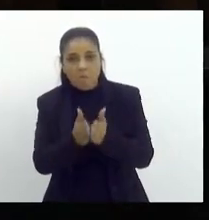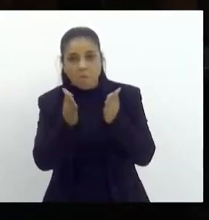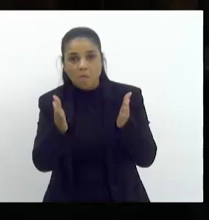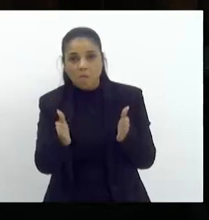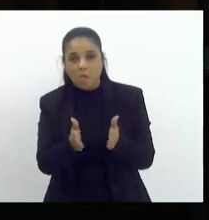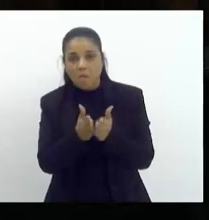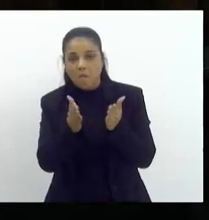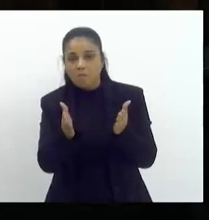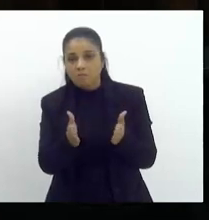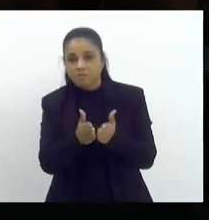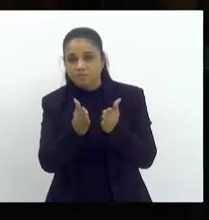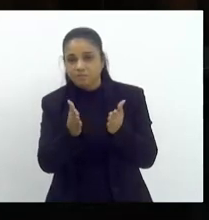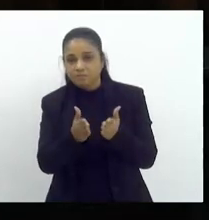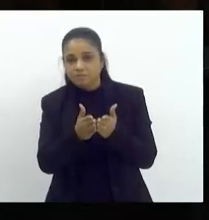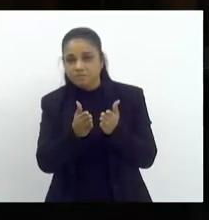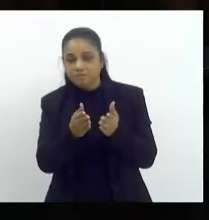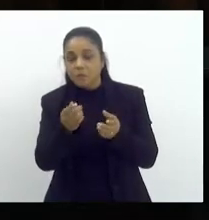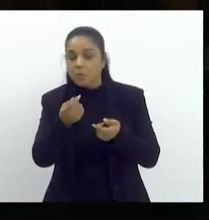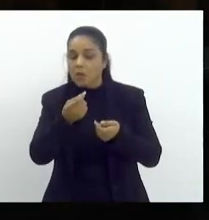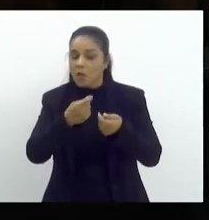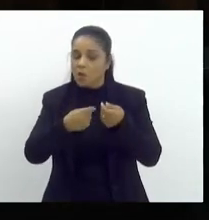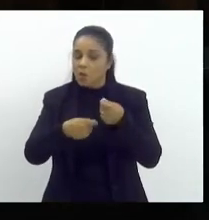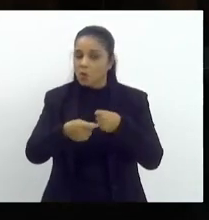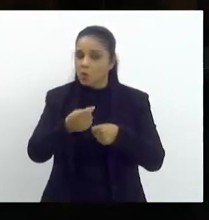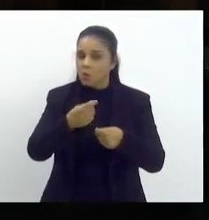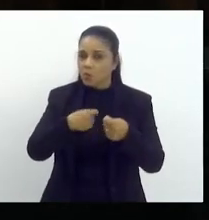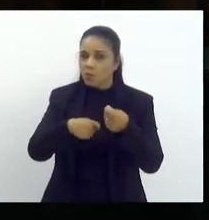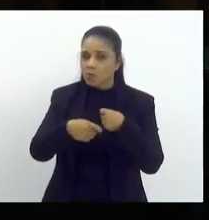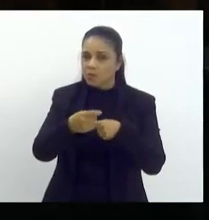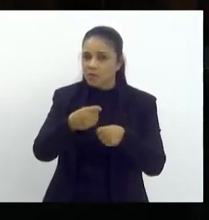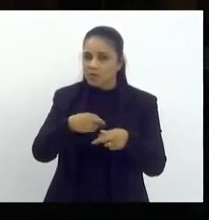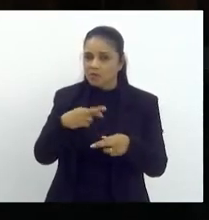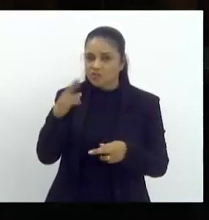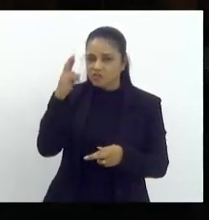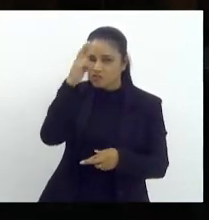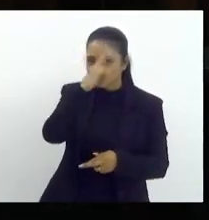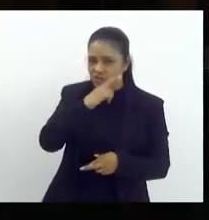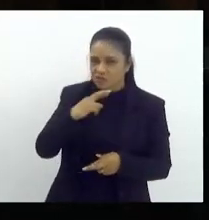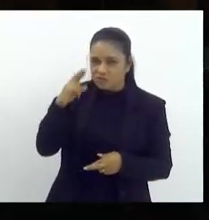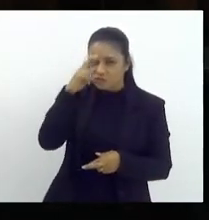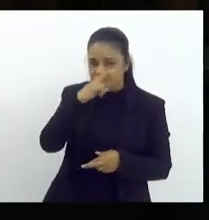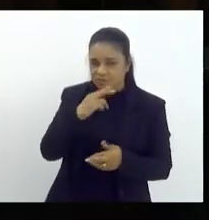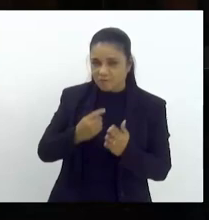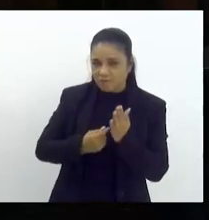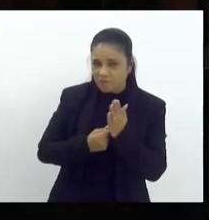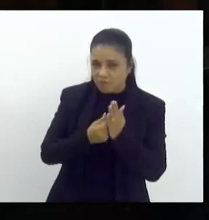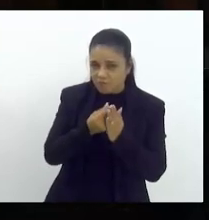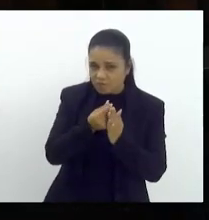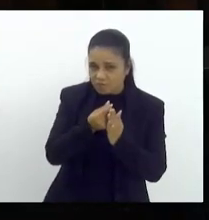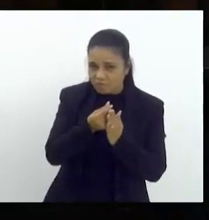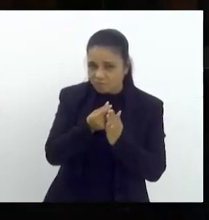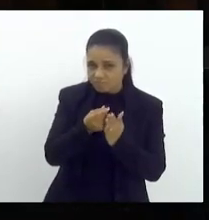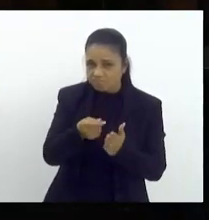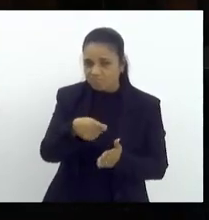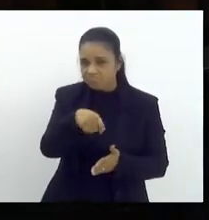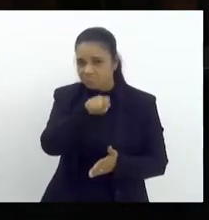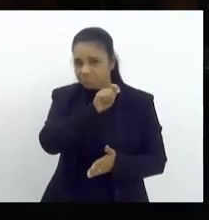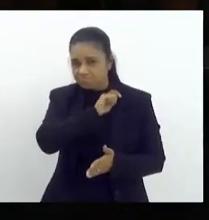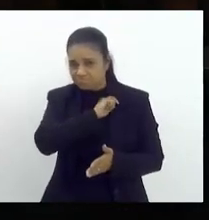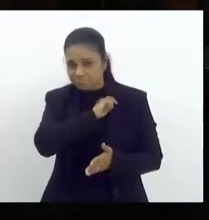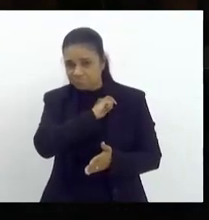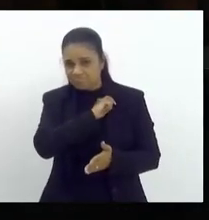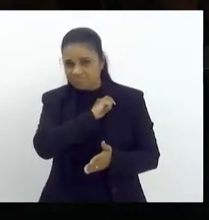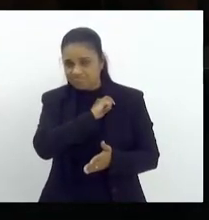suposta economia para um regime de recuperação fiscal é sem dúvida nenhuma